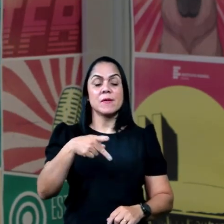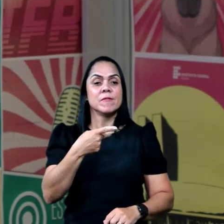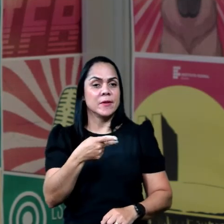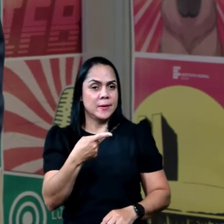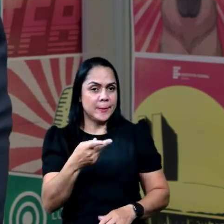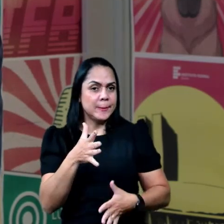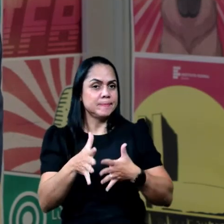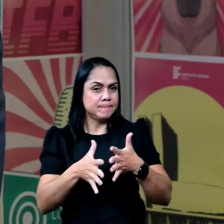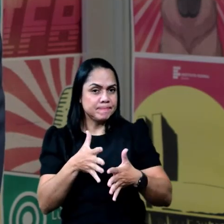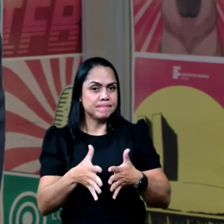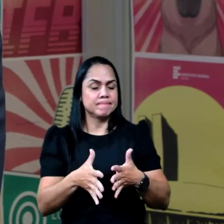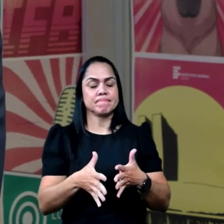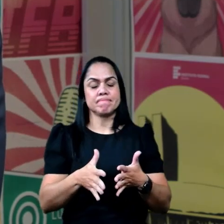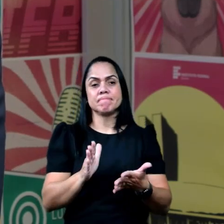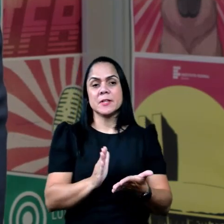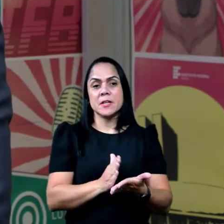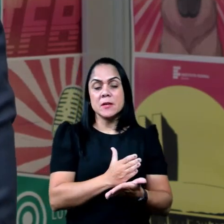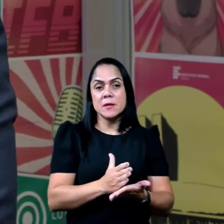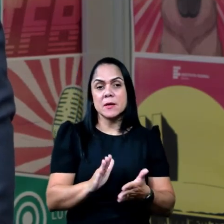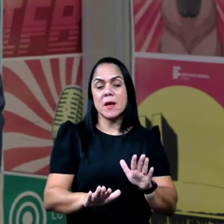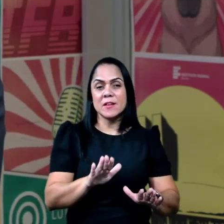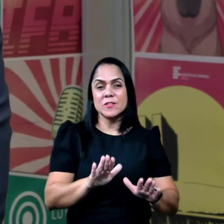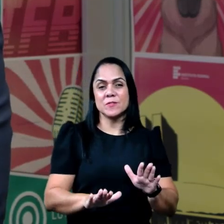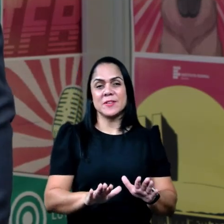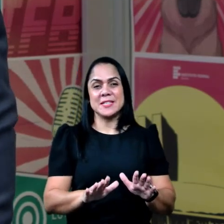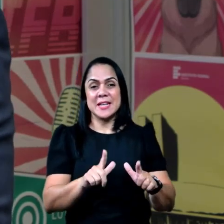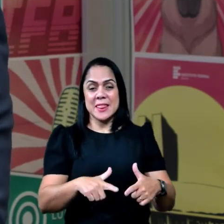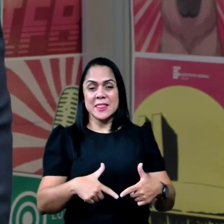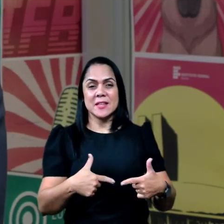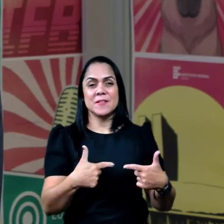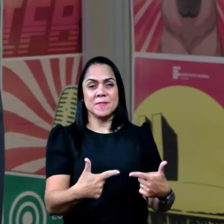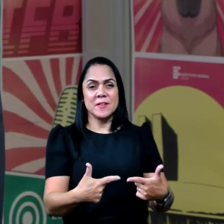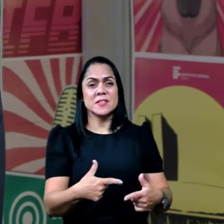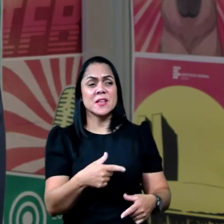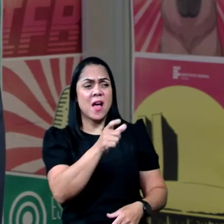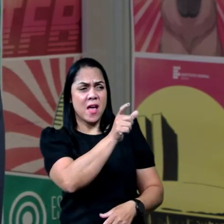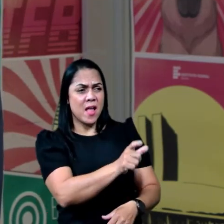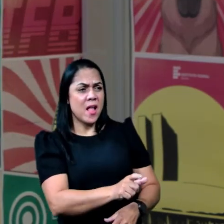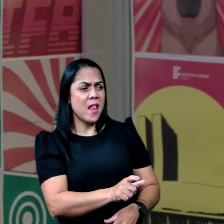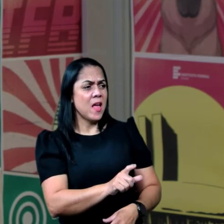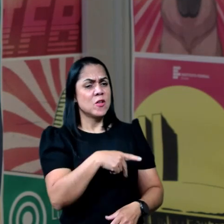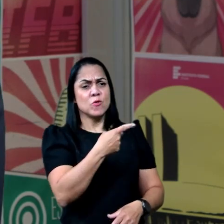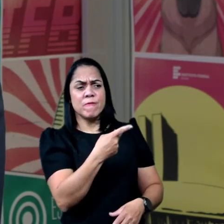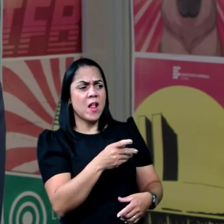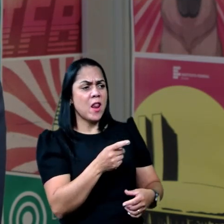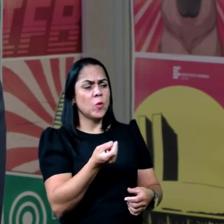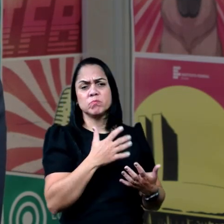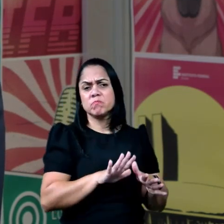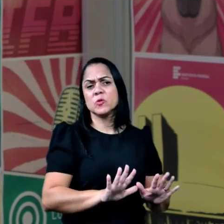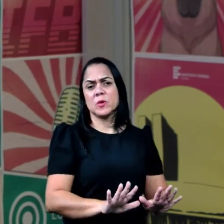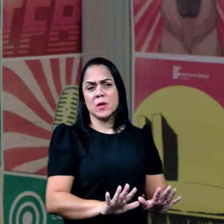E às vezes a defesa do assediador, ela se baseia nisso, ela nunca disse não, a vítima nunca disse